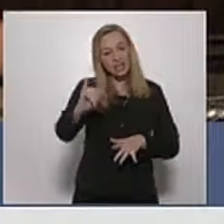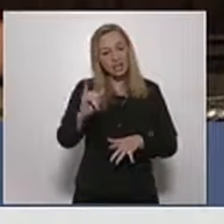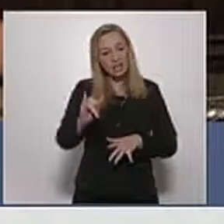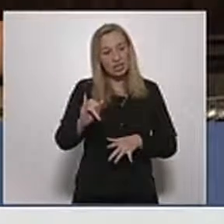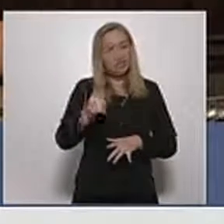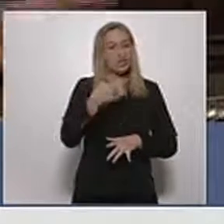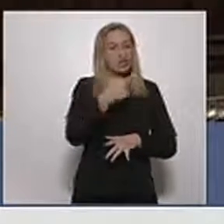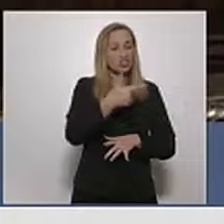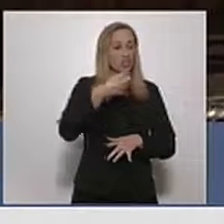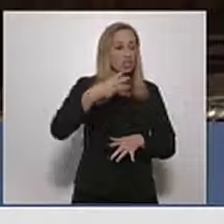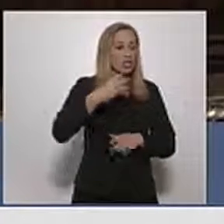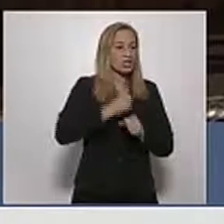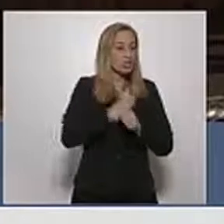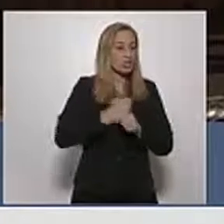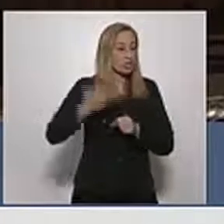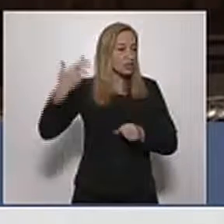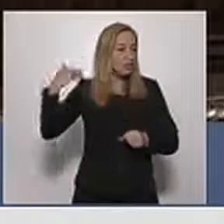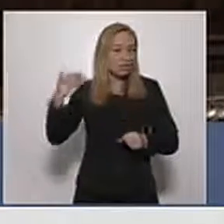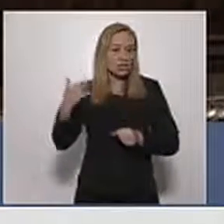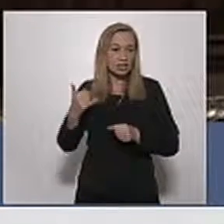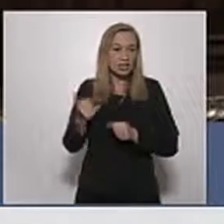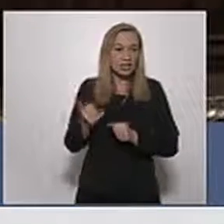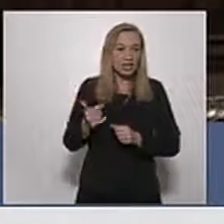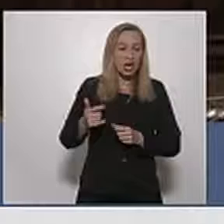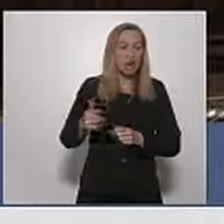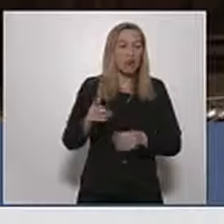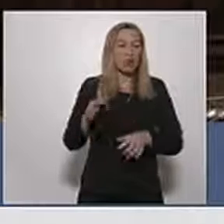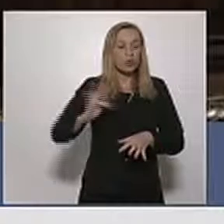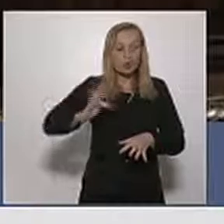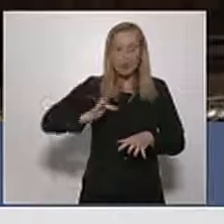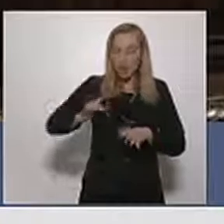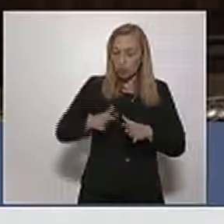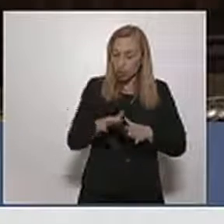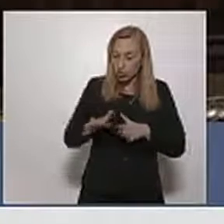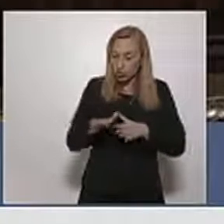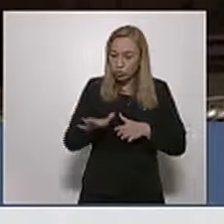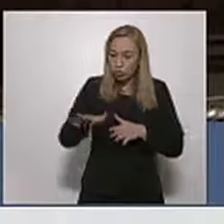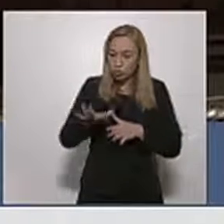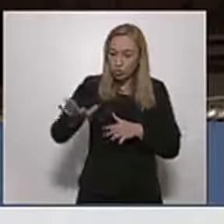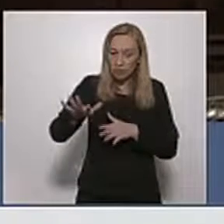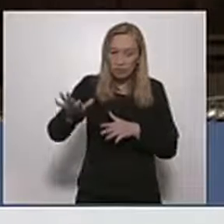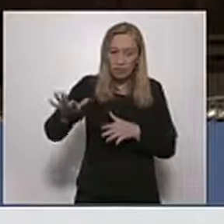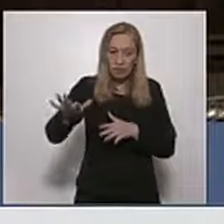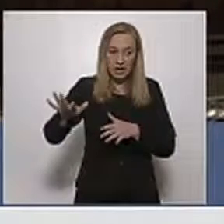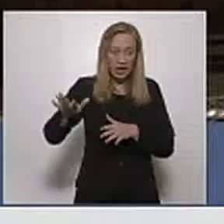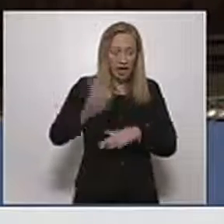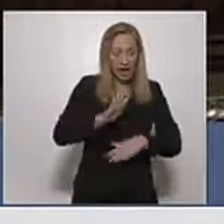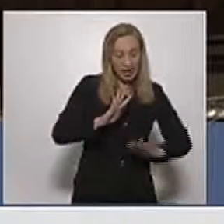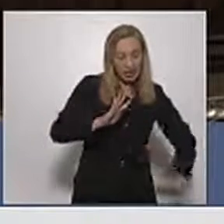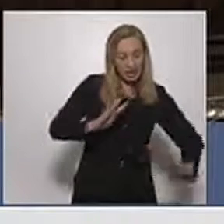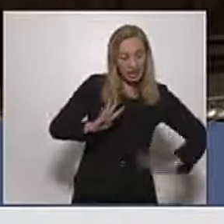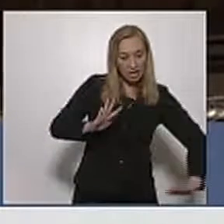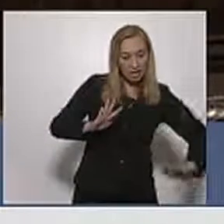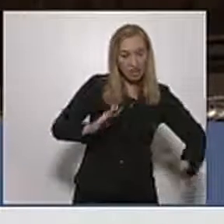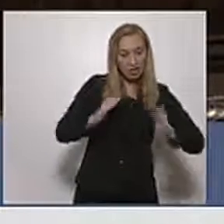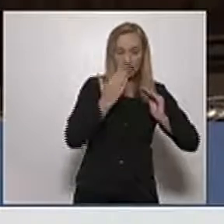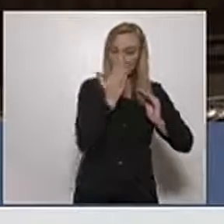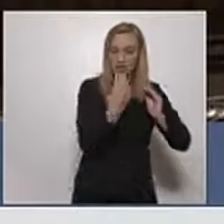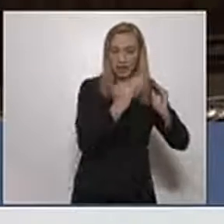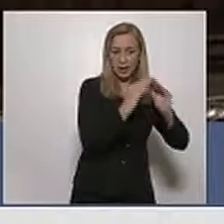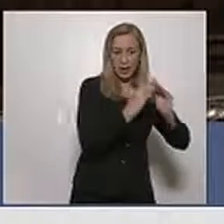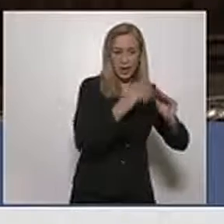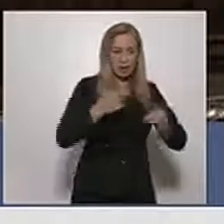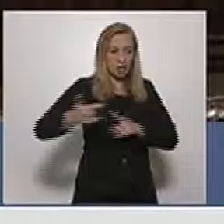anos atrás. Como policiais podem alegar legítima defesa na morte de uma criança de 2